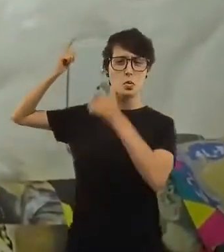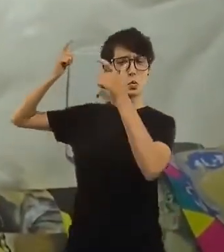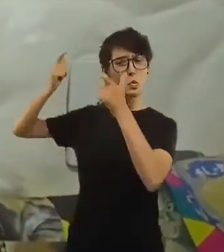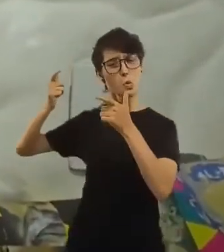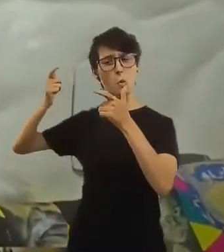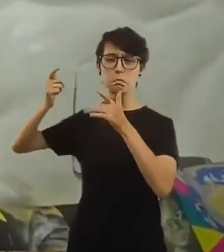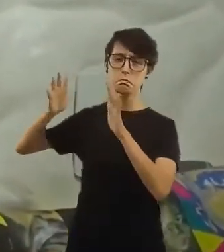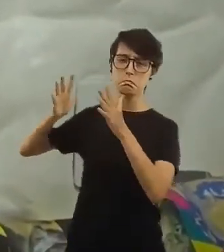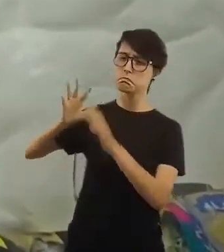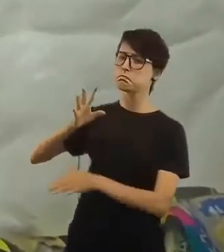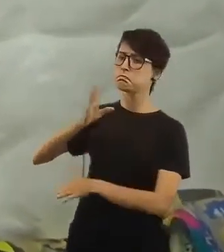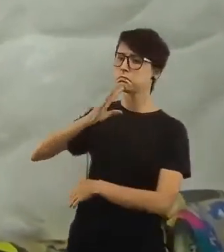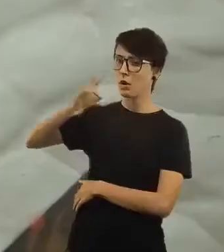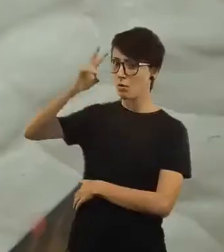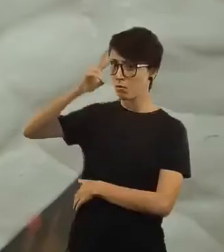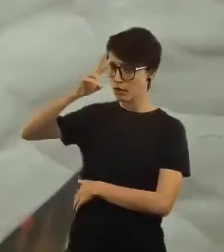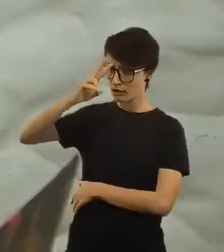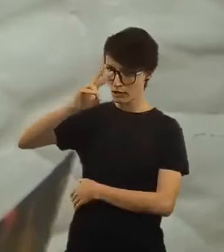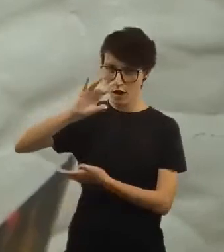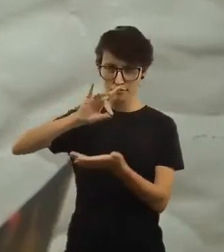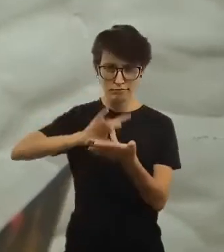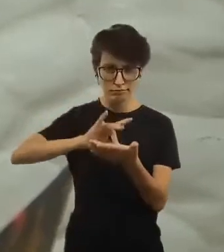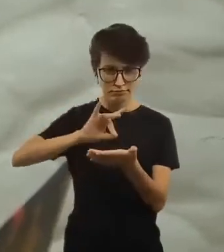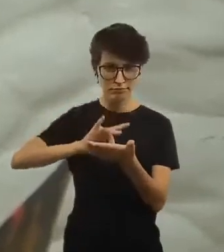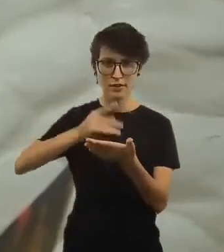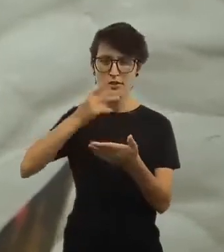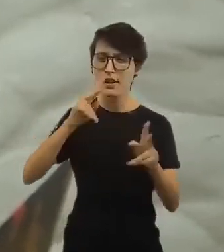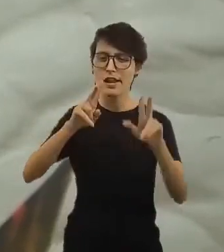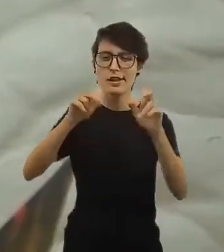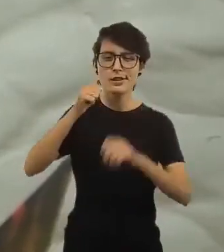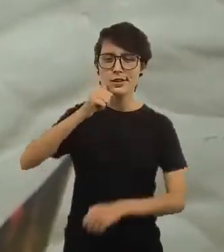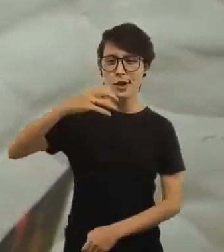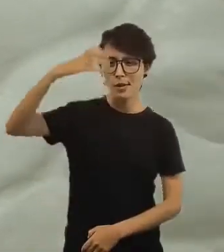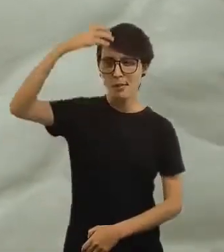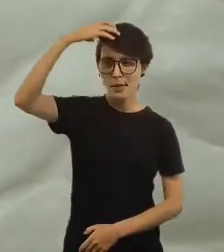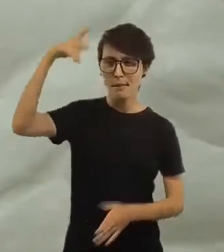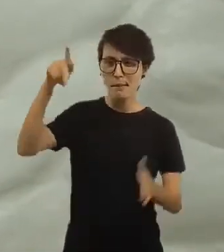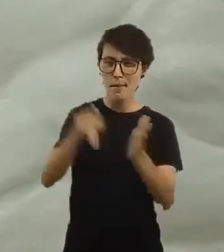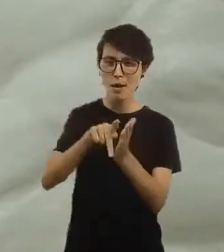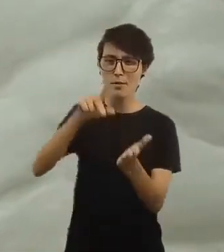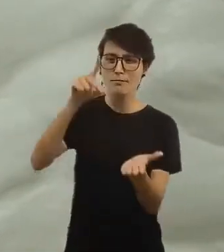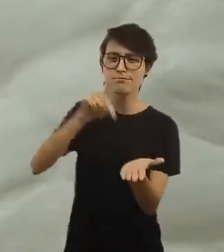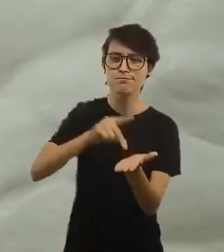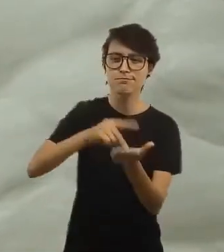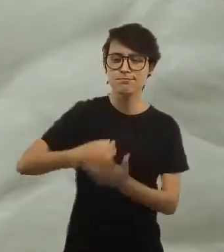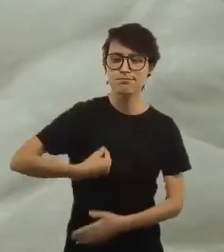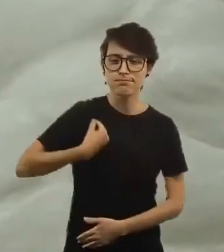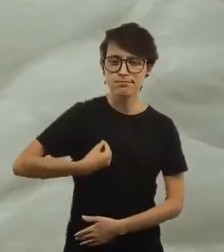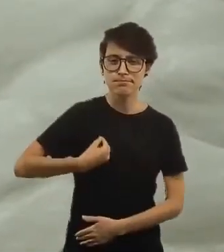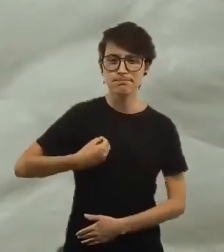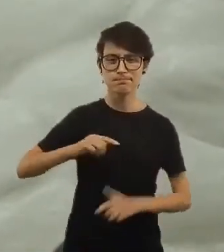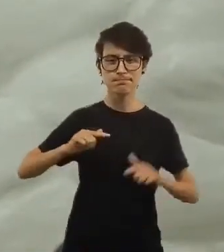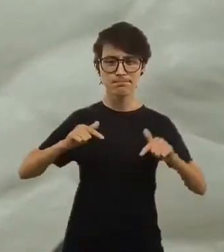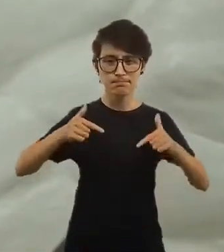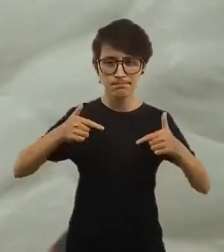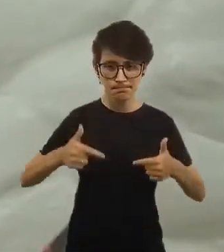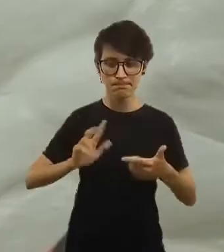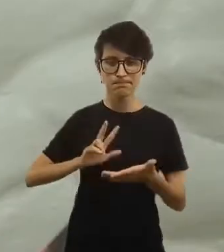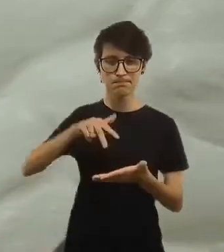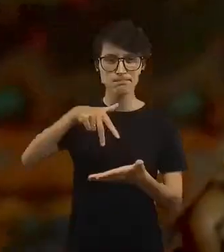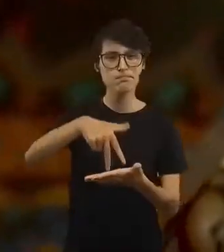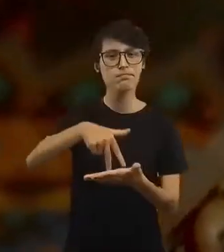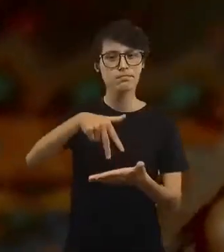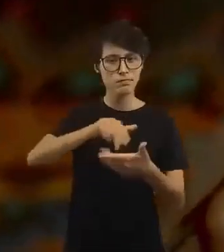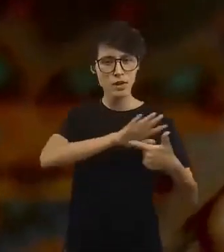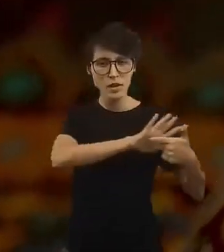uma história de verdade que fala de princesas da realidade. Aquelas que peitam a vida e fazem dela seus